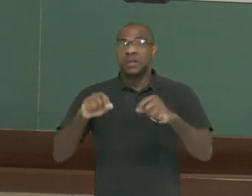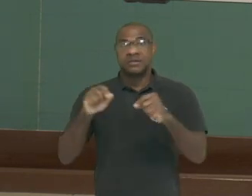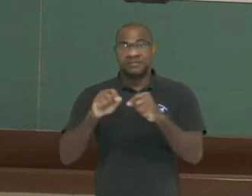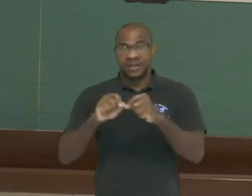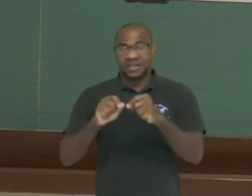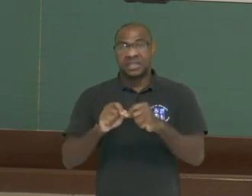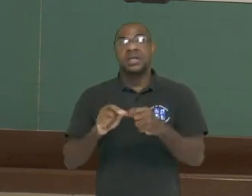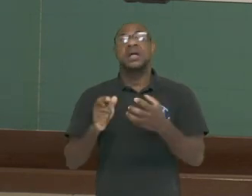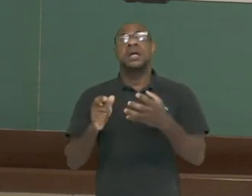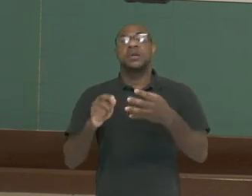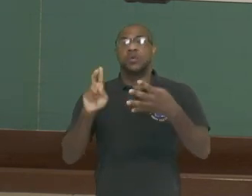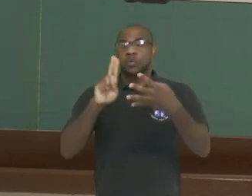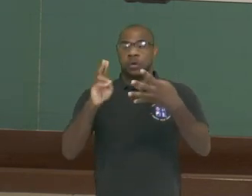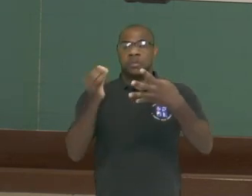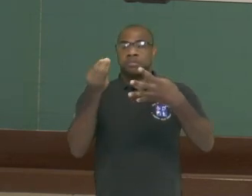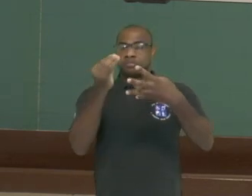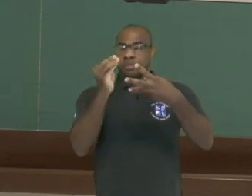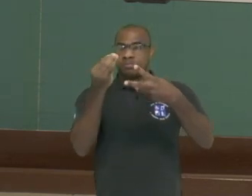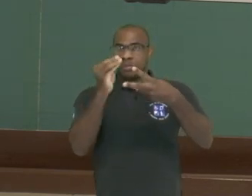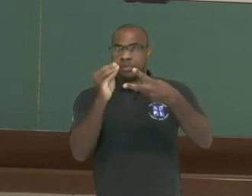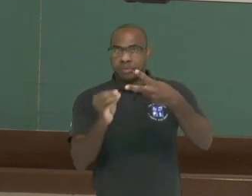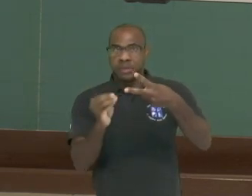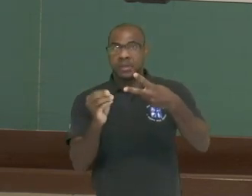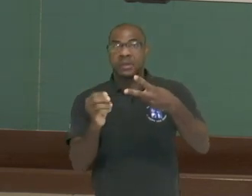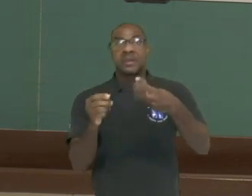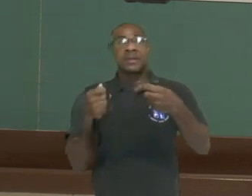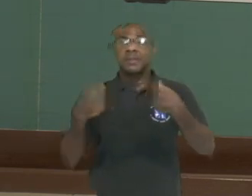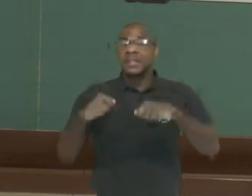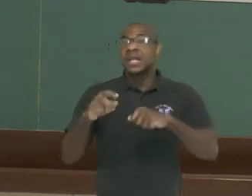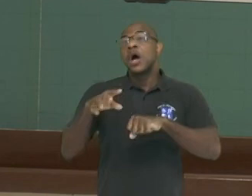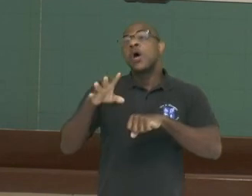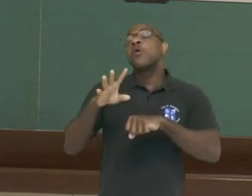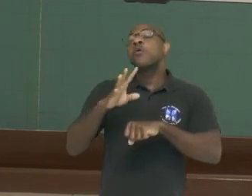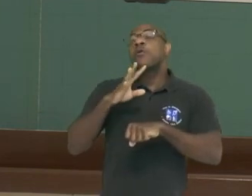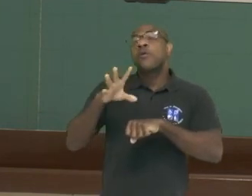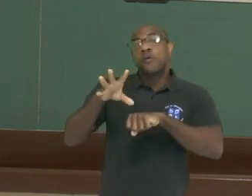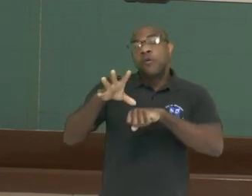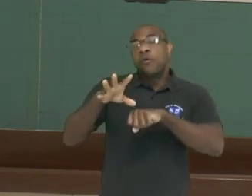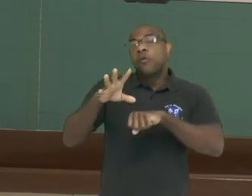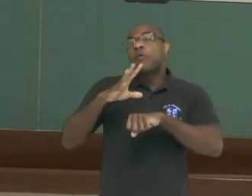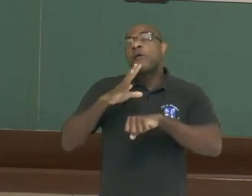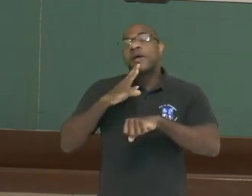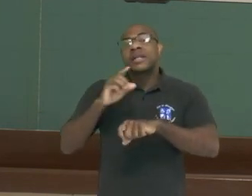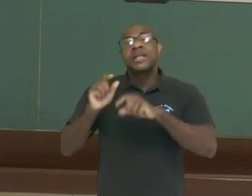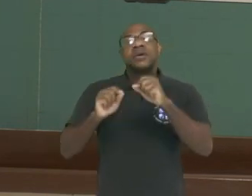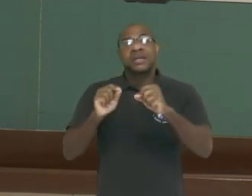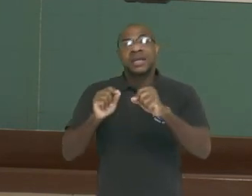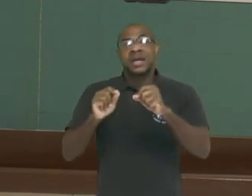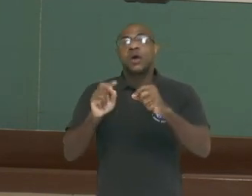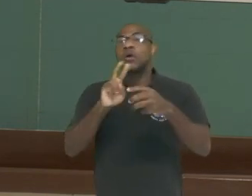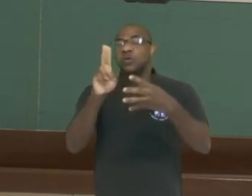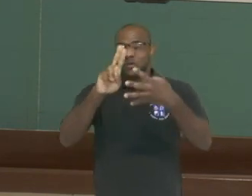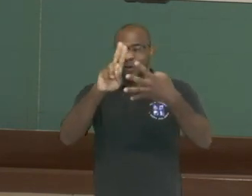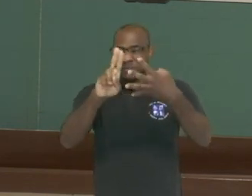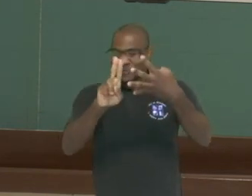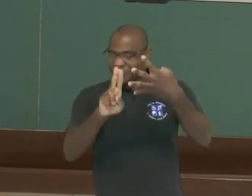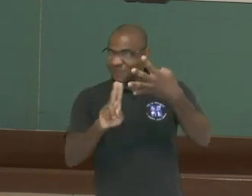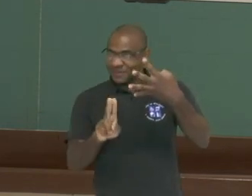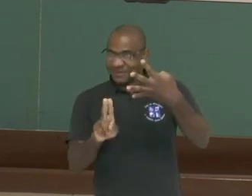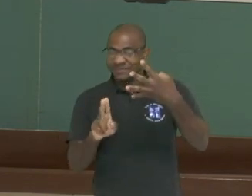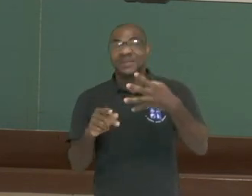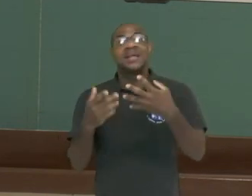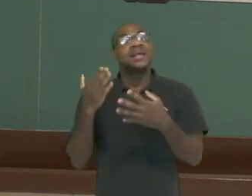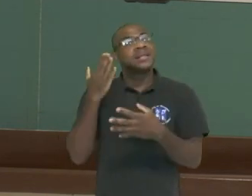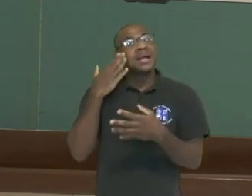dos óxidos em exercícios como esse, você precisa conhecer aquela classificação que passamos ali nos slides anteriores e